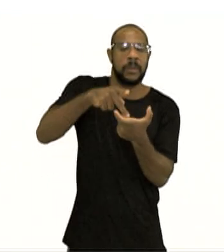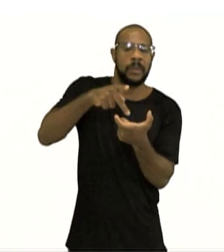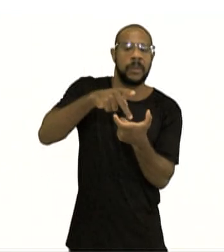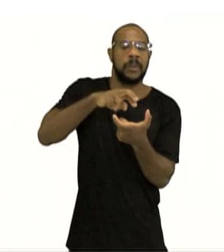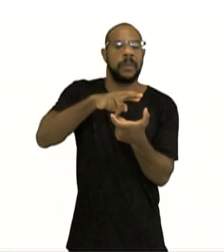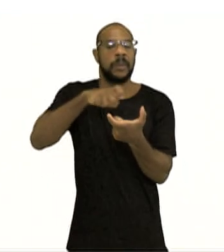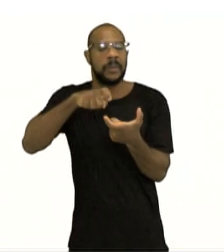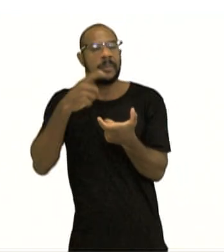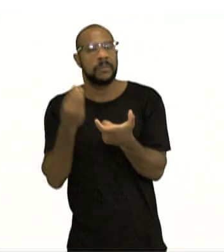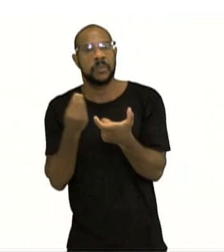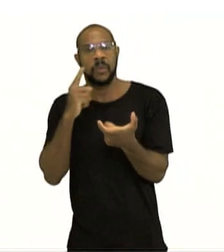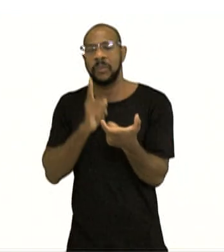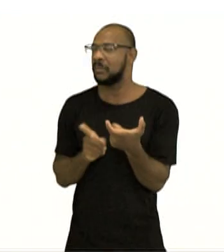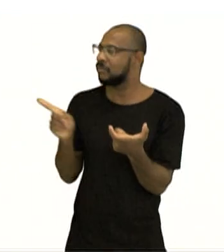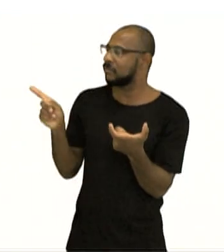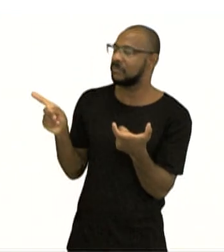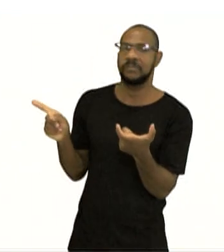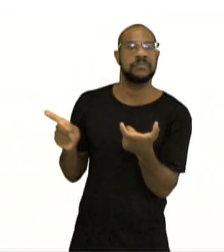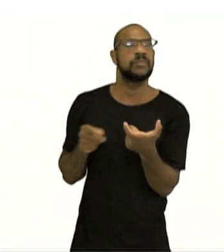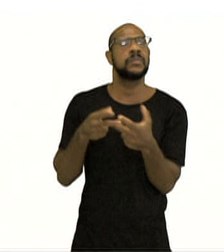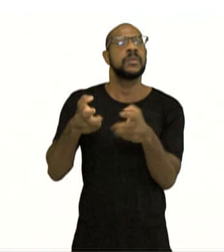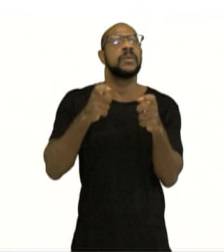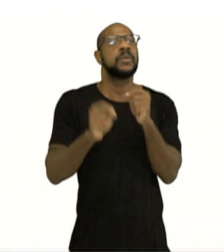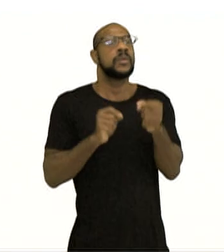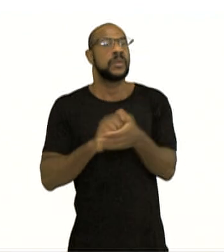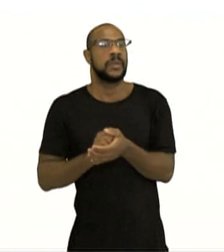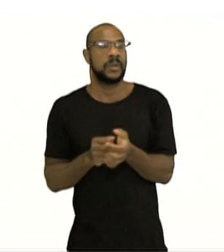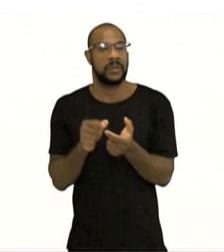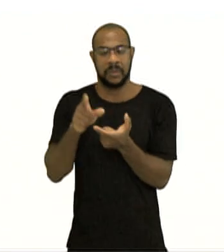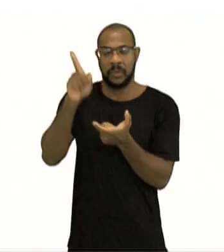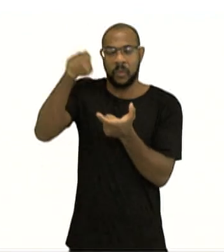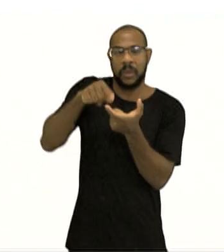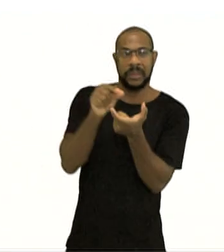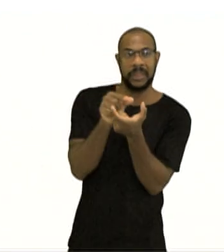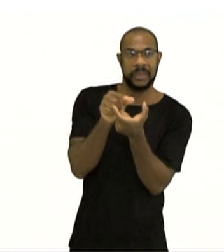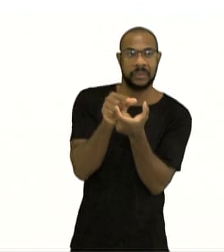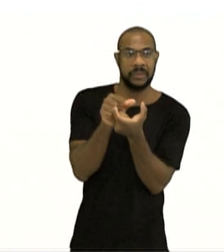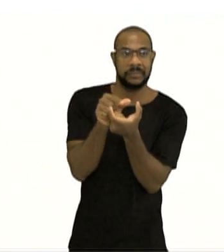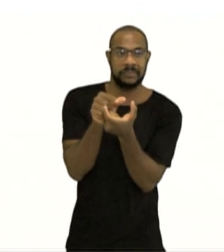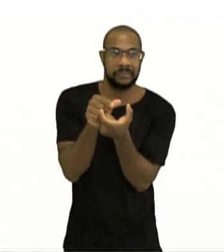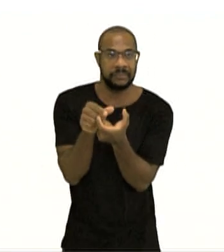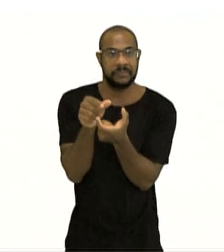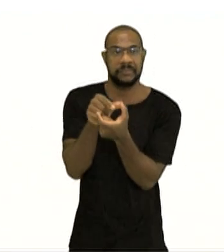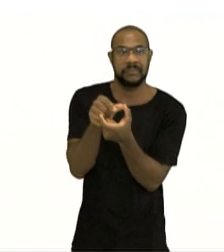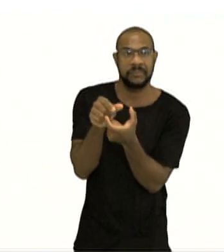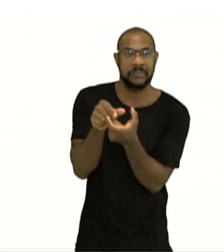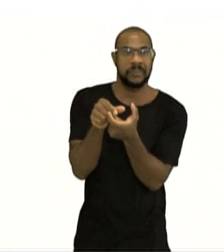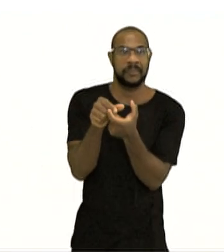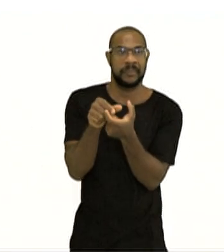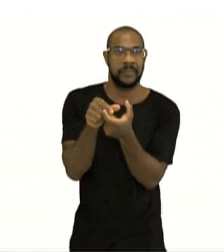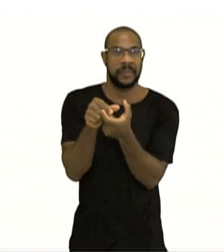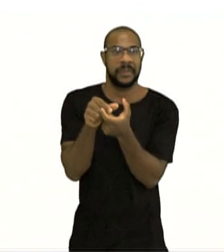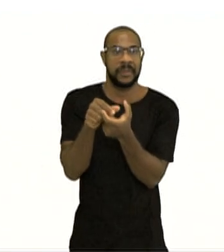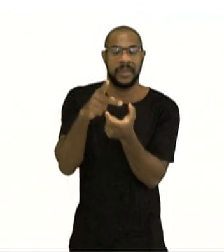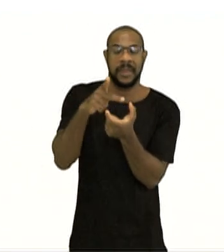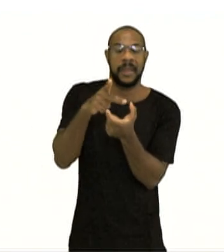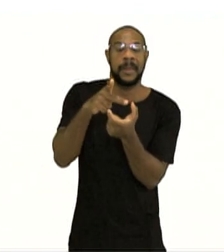Paroxítona, ó, o que eu observo? O acento, ó, vou pôr meu dedinho aqui, ó, é